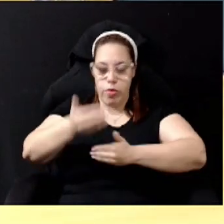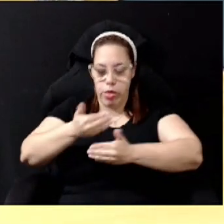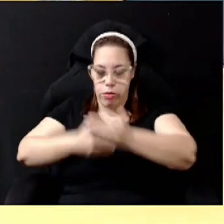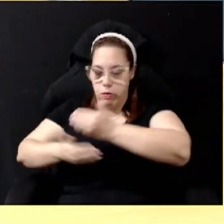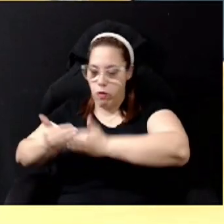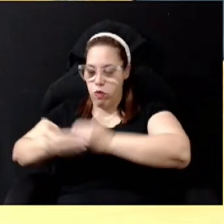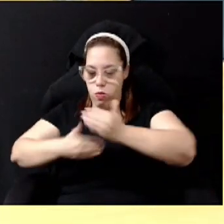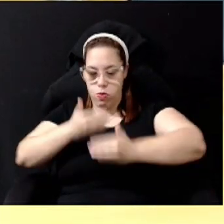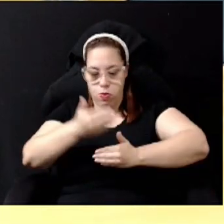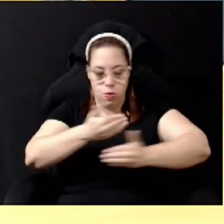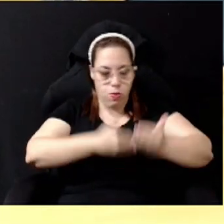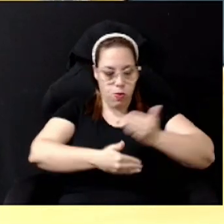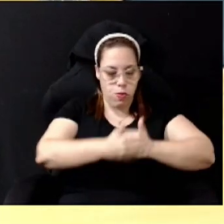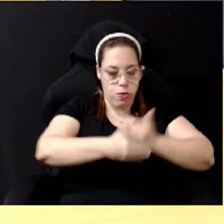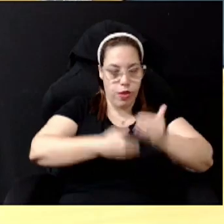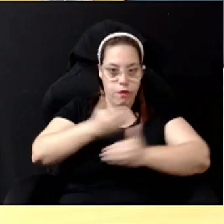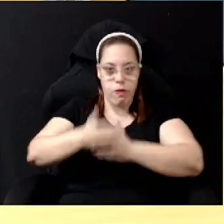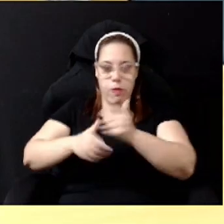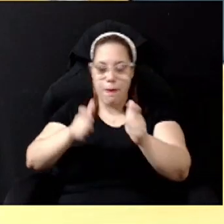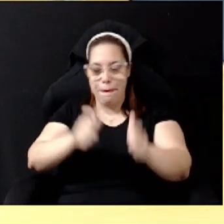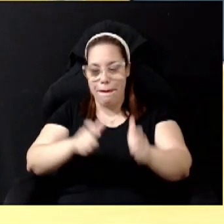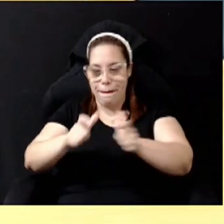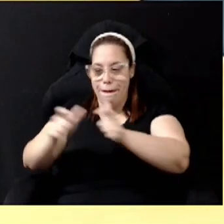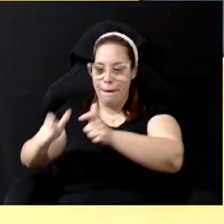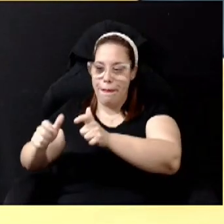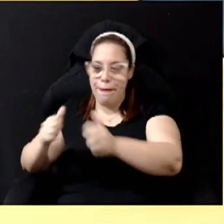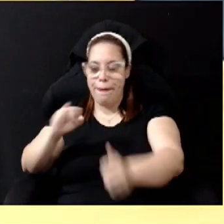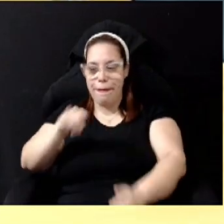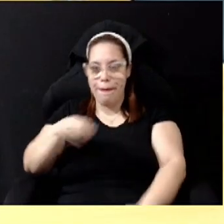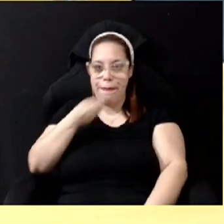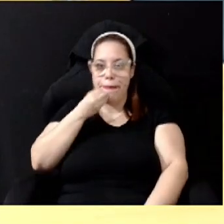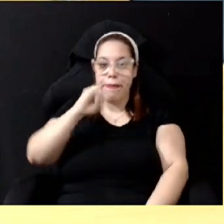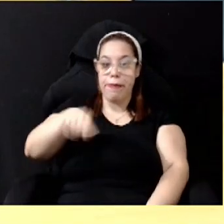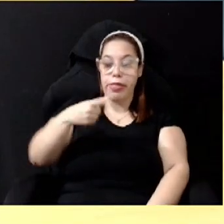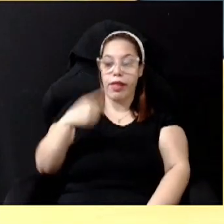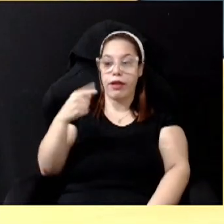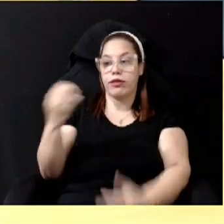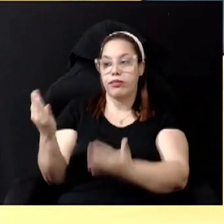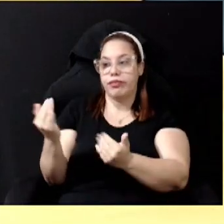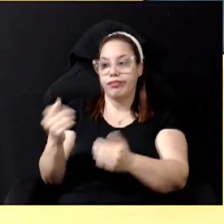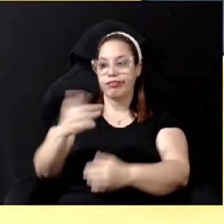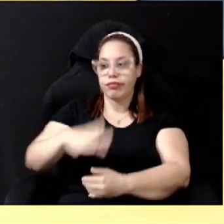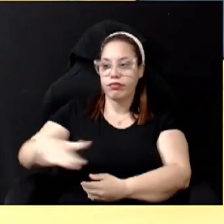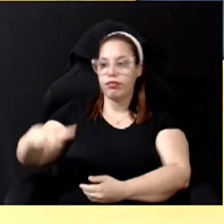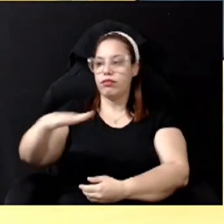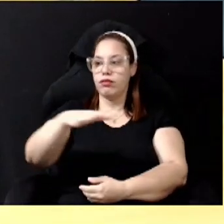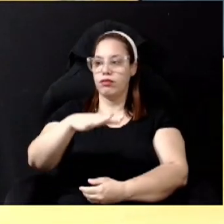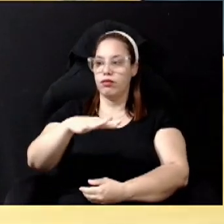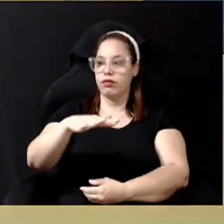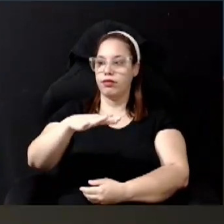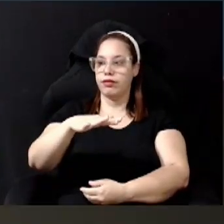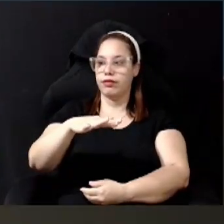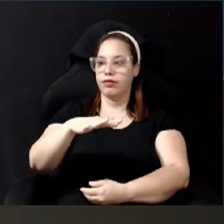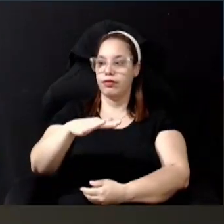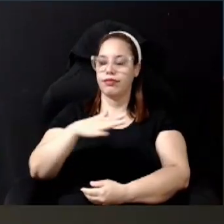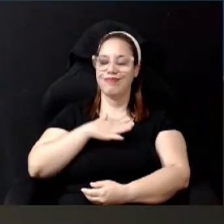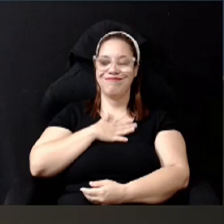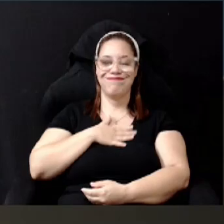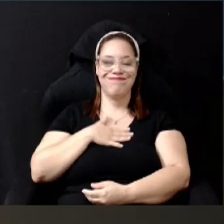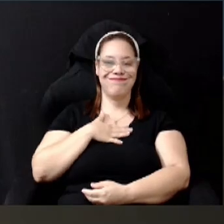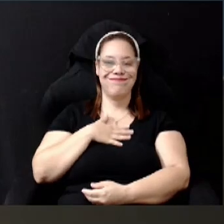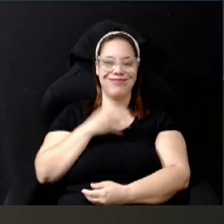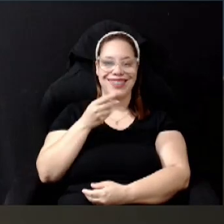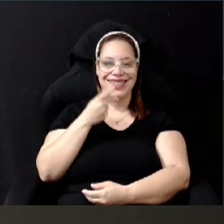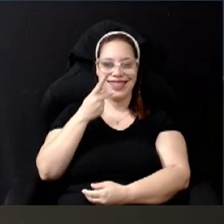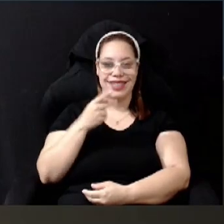em mais lugares, para dar oportunidade a outros jovens de outras regiões, eu gosto de falar com outras